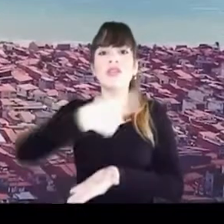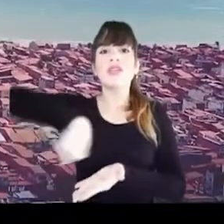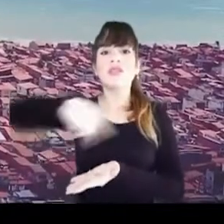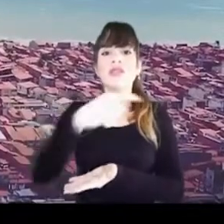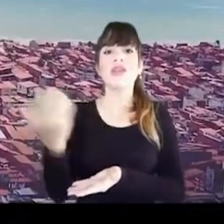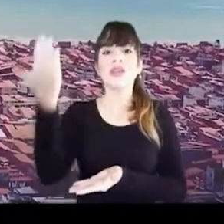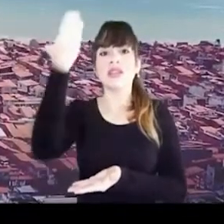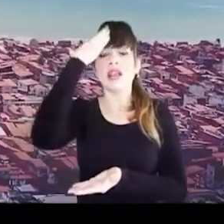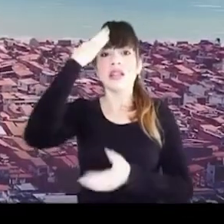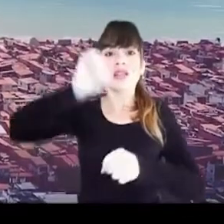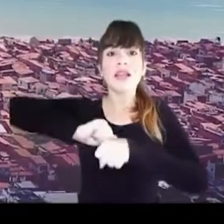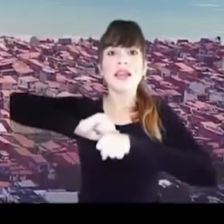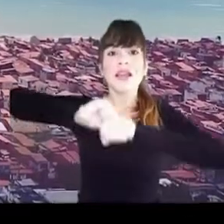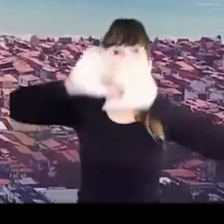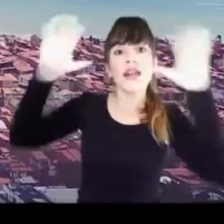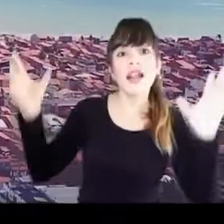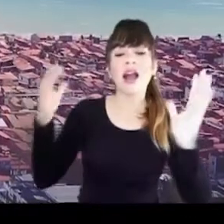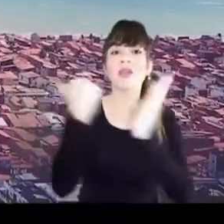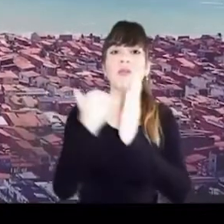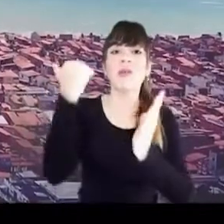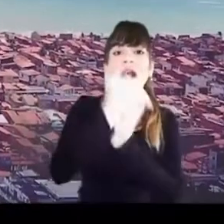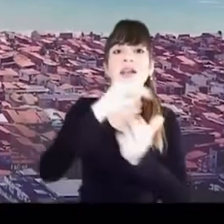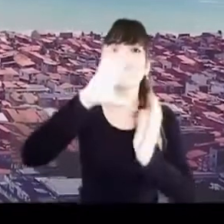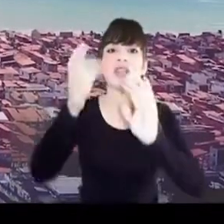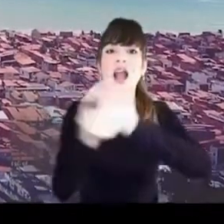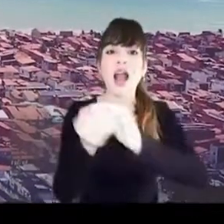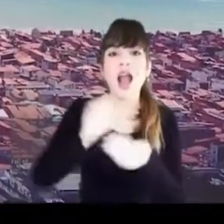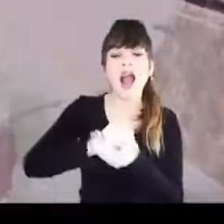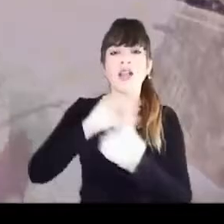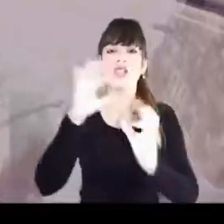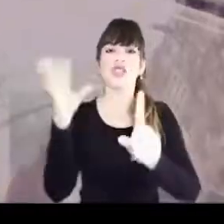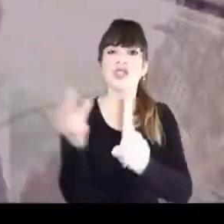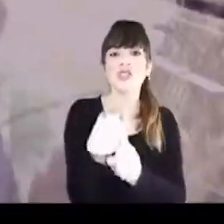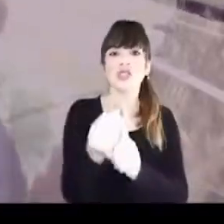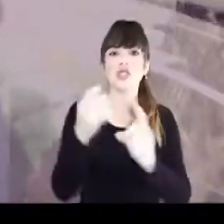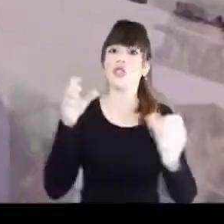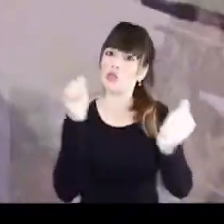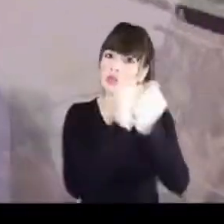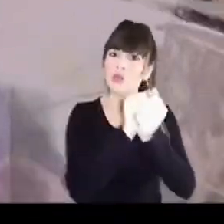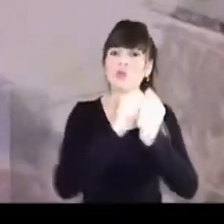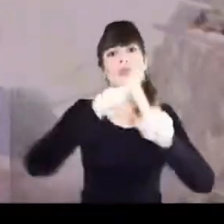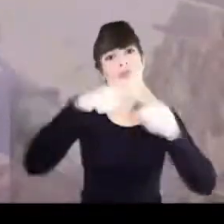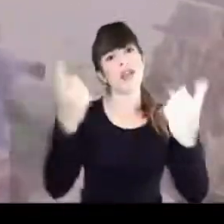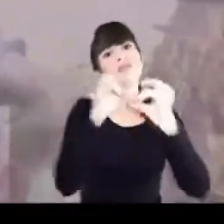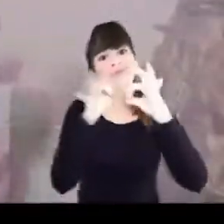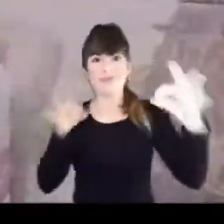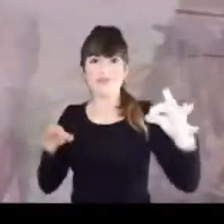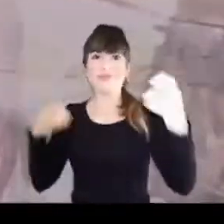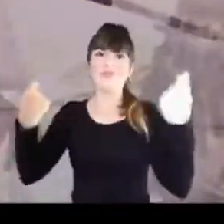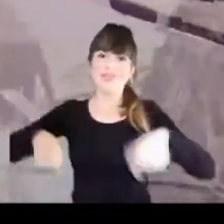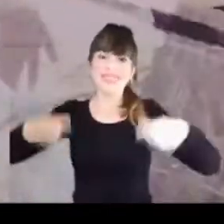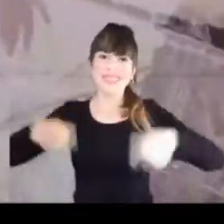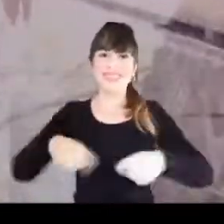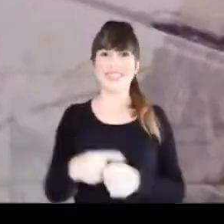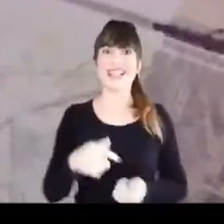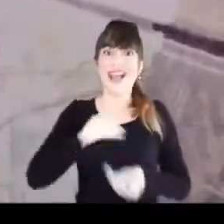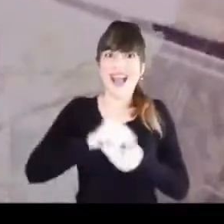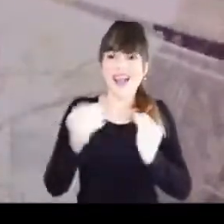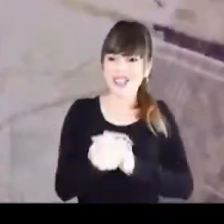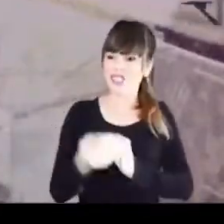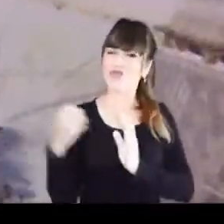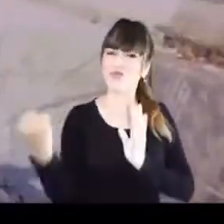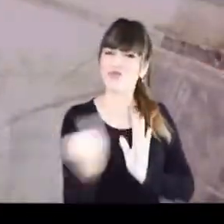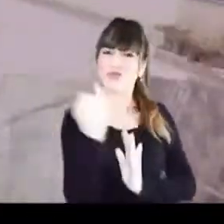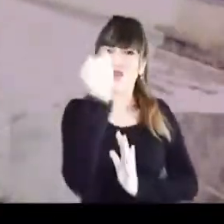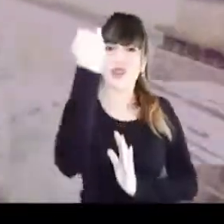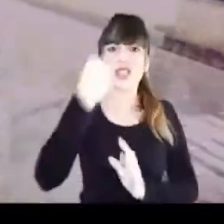convida, inspira você a pensar em nós, nesse batente da vida que segue, juntos e separados, nessa arte tão pulsante, tão viva